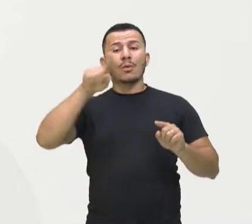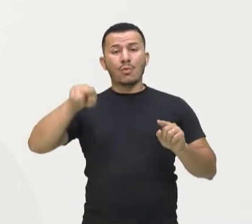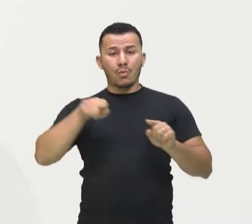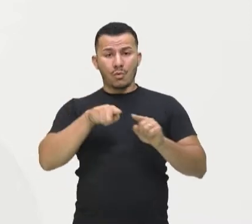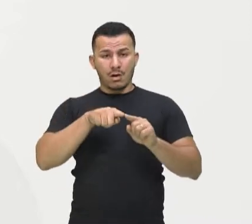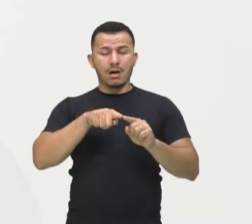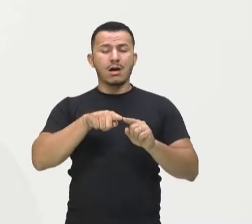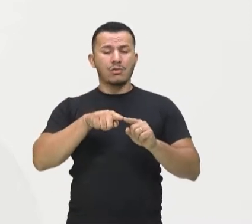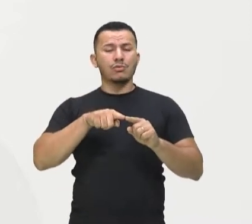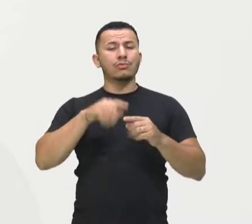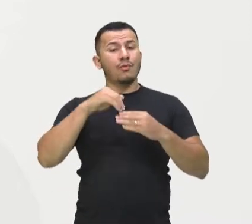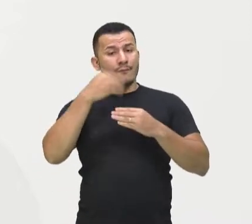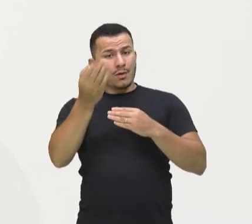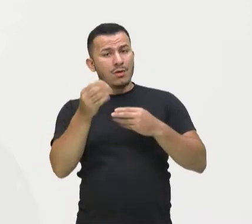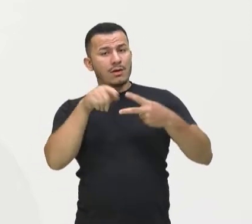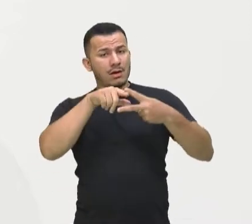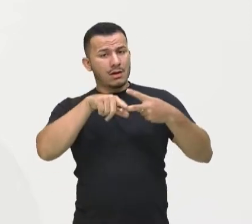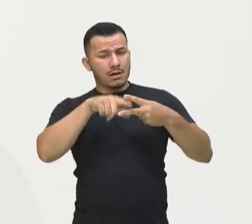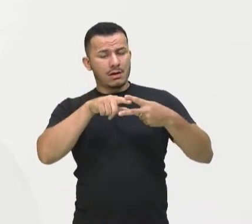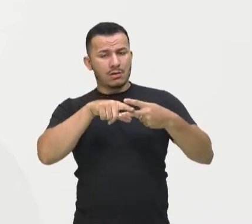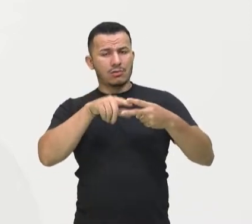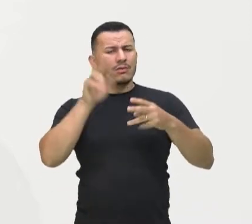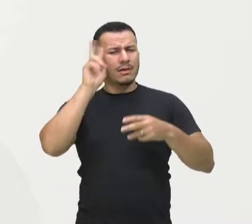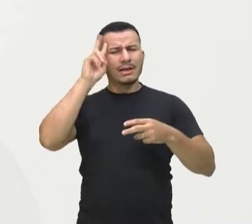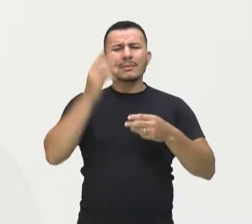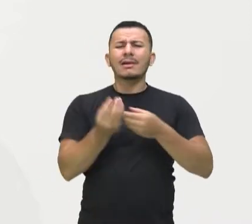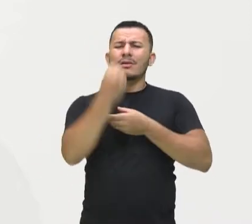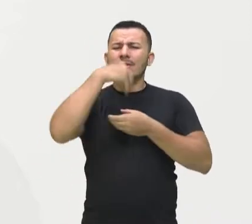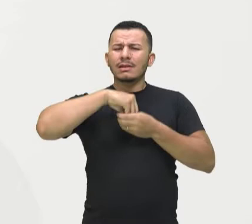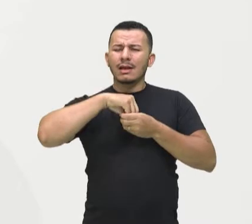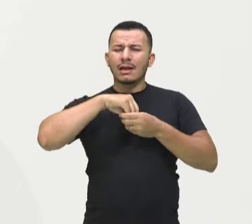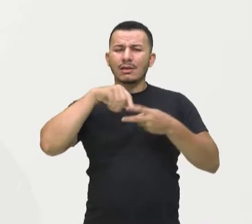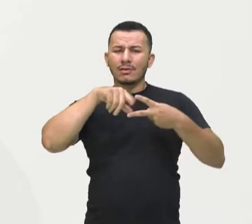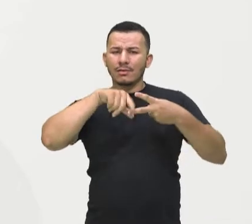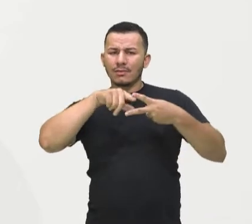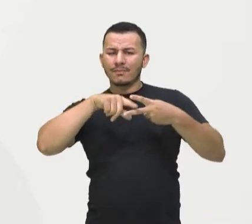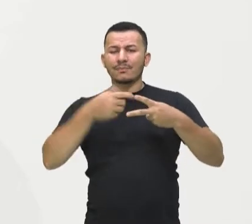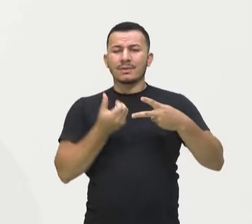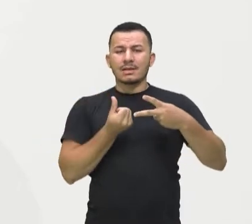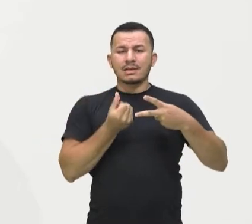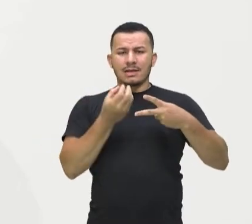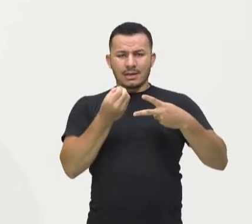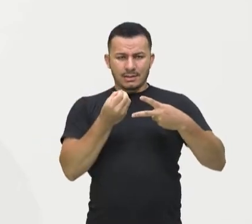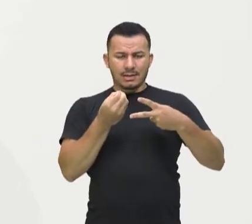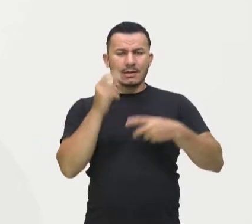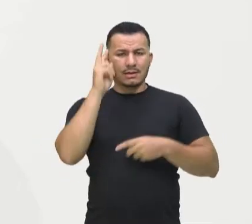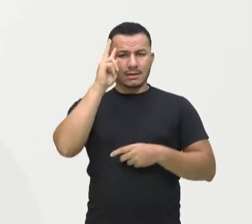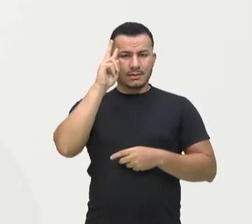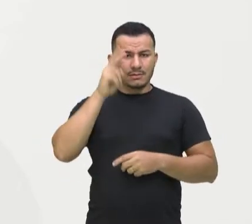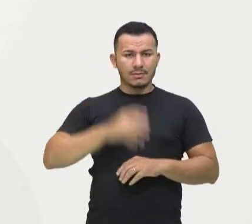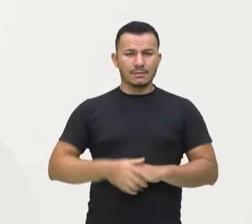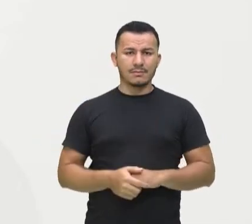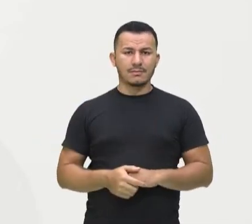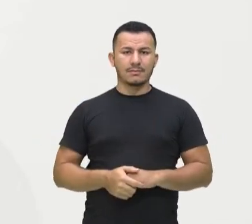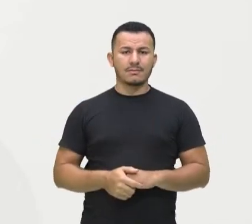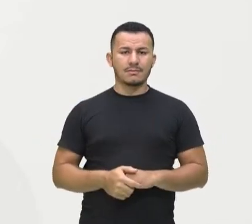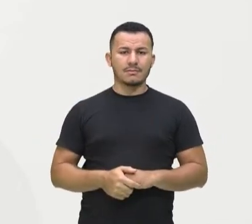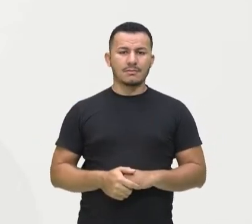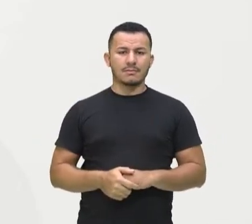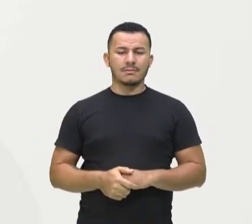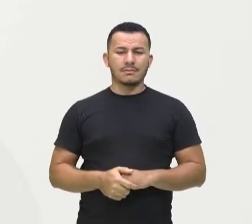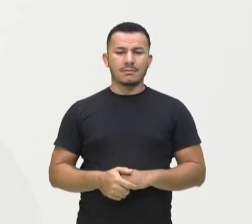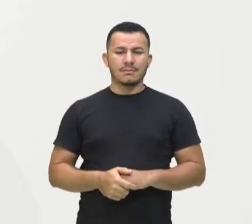sabe que o interno é 60. Lembra que o senhor colocou lá? Ó, é ângulo interno. Vamos voltar aqui. Que